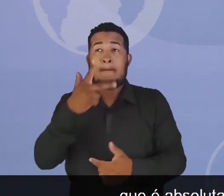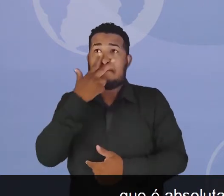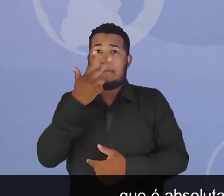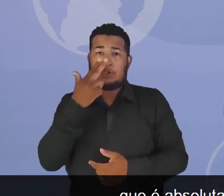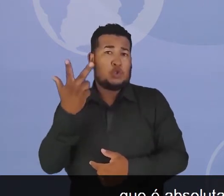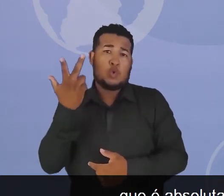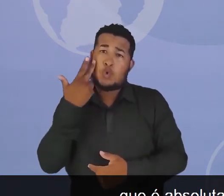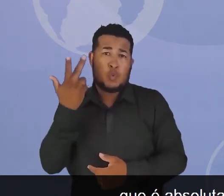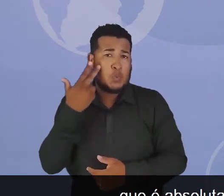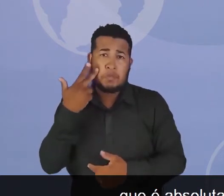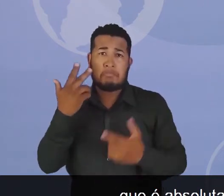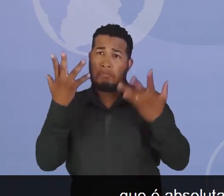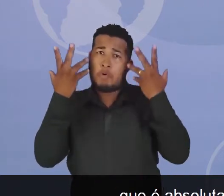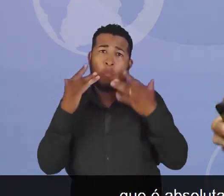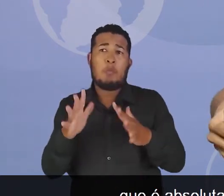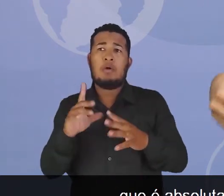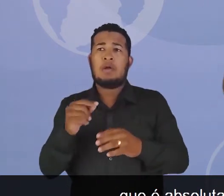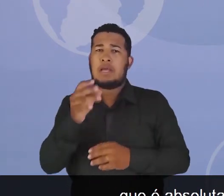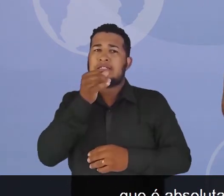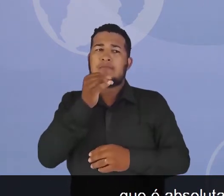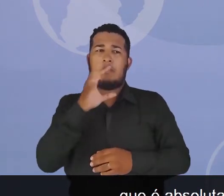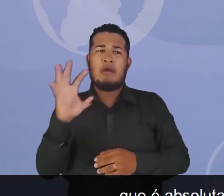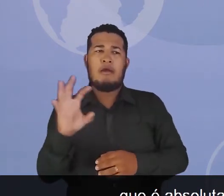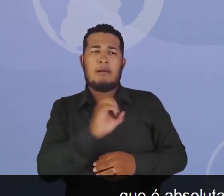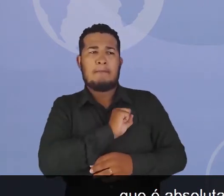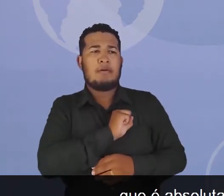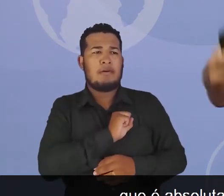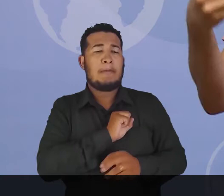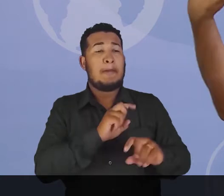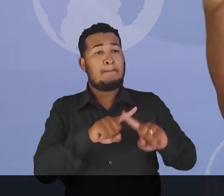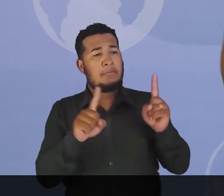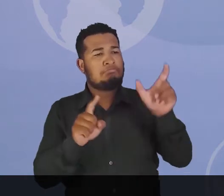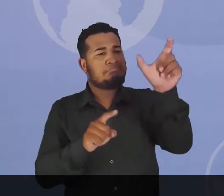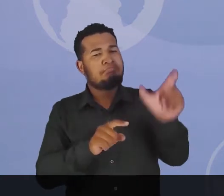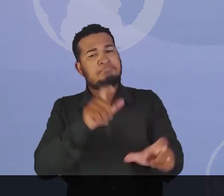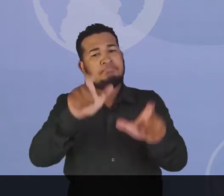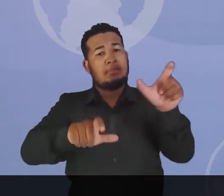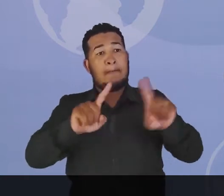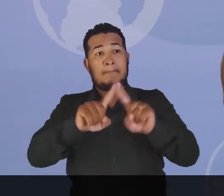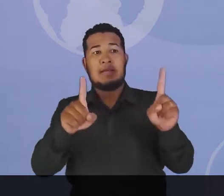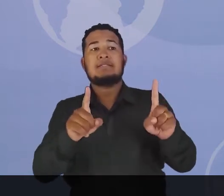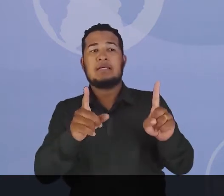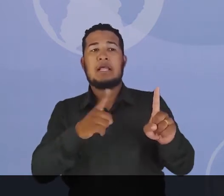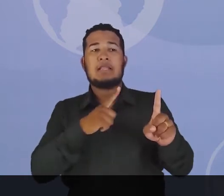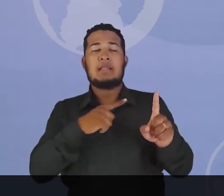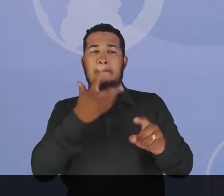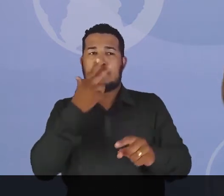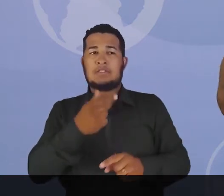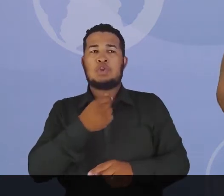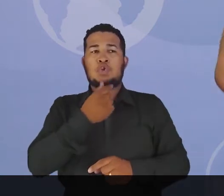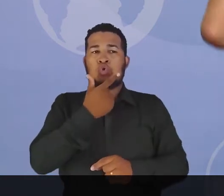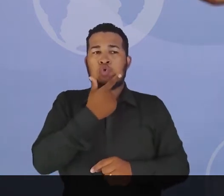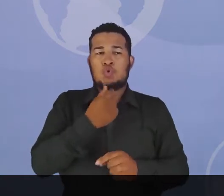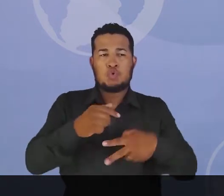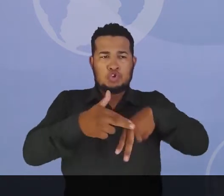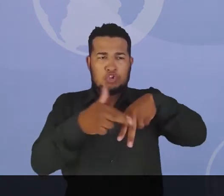de amar uma outra pessoa, mas que por acaso é do mesmo sexo, do mesmo gênero que o